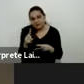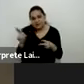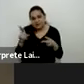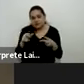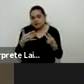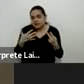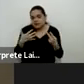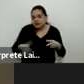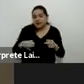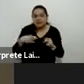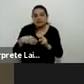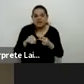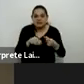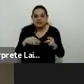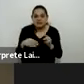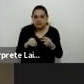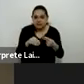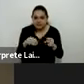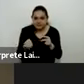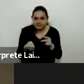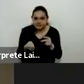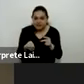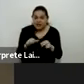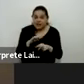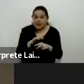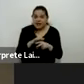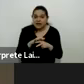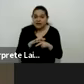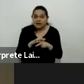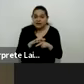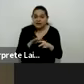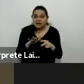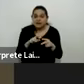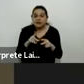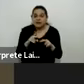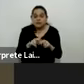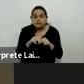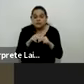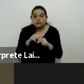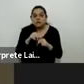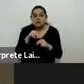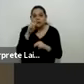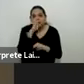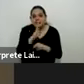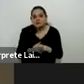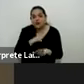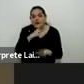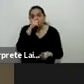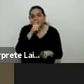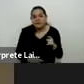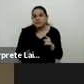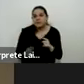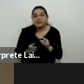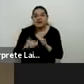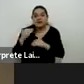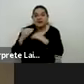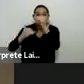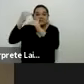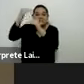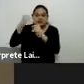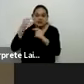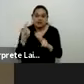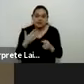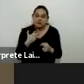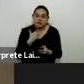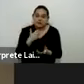quer acabar com o teto de gastos. Portanto, o Brasil está proibido de crescer, né? Nós não podemos gastar. Ele não